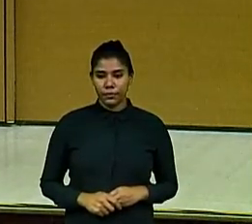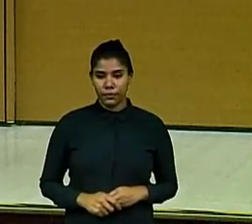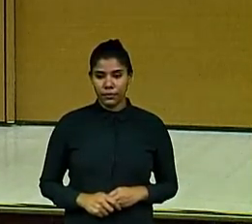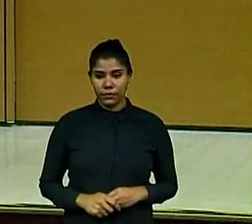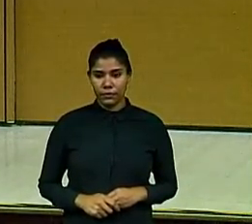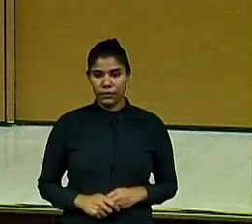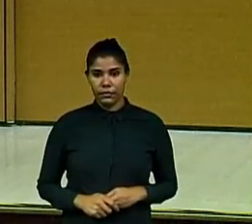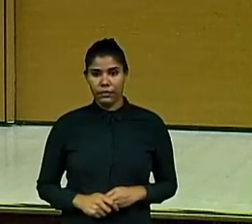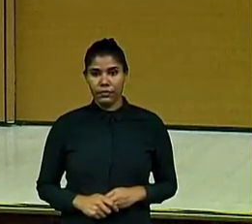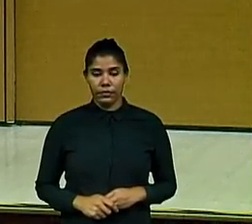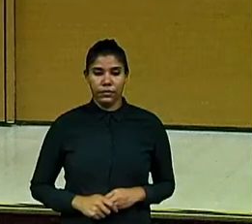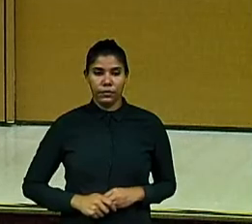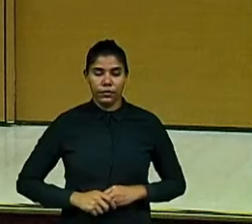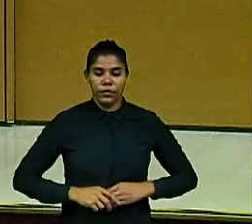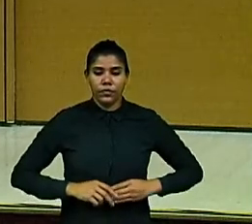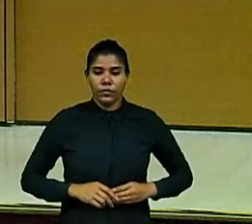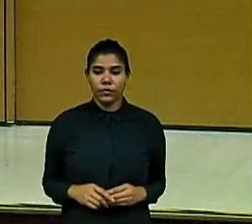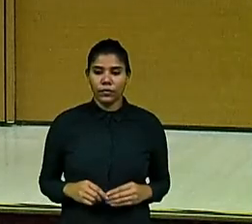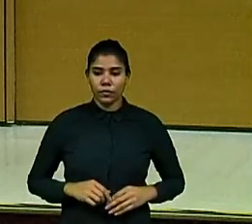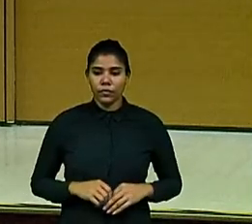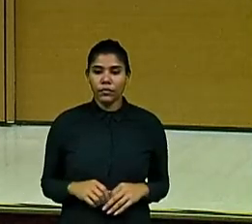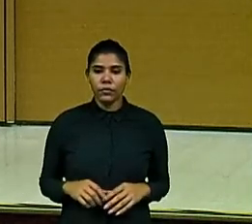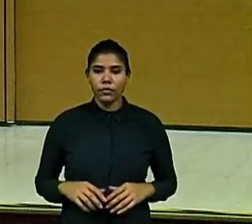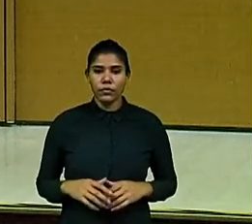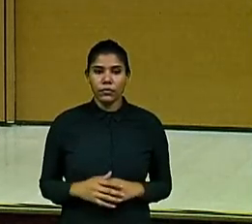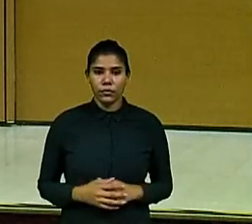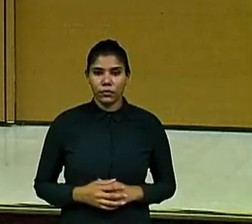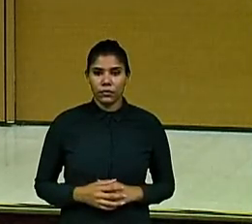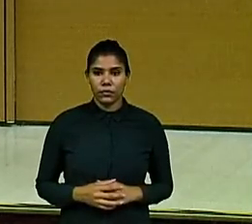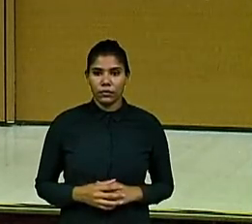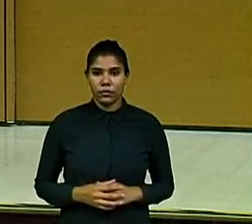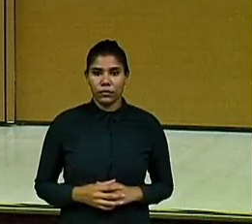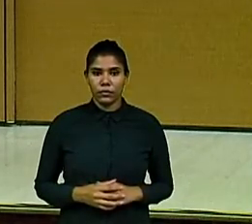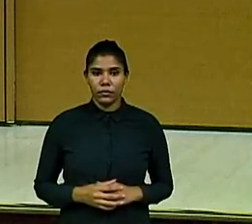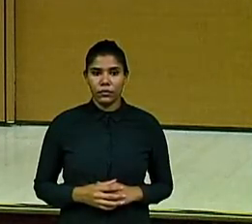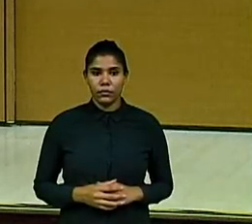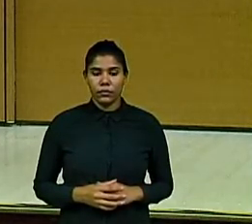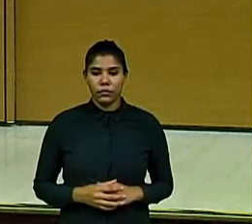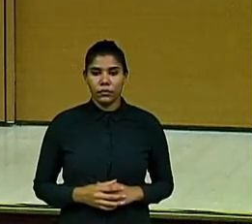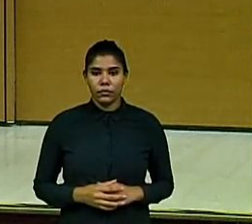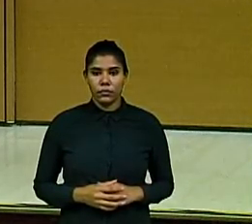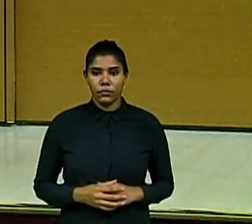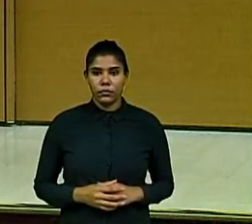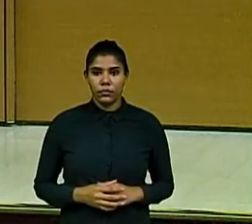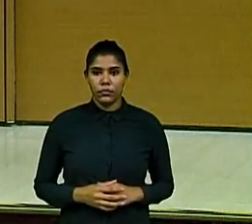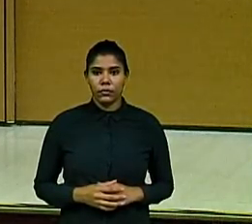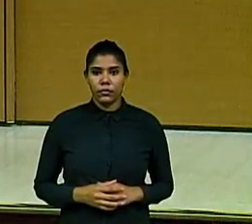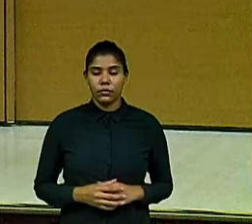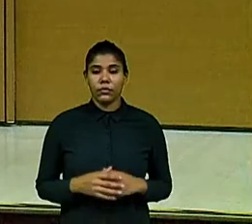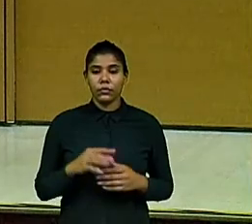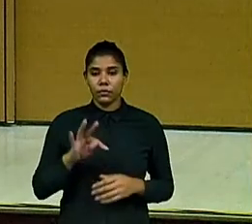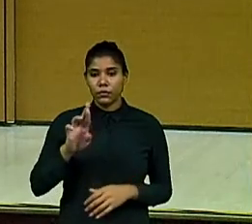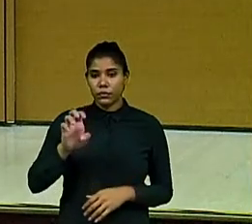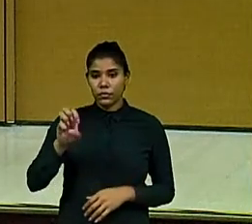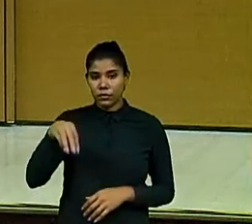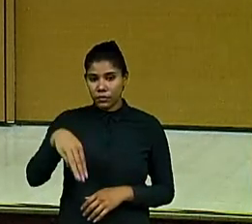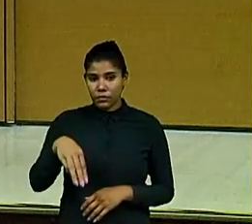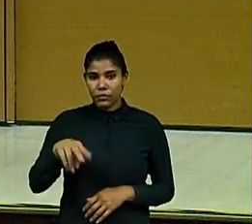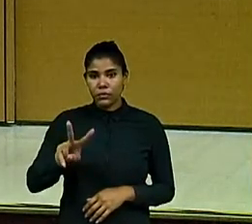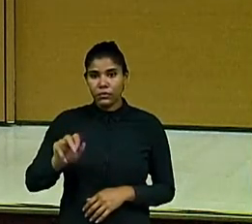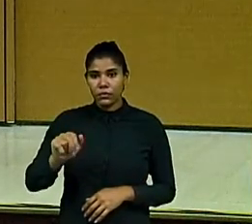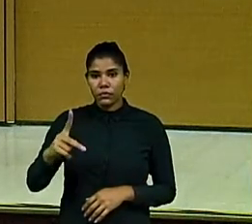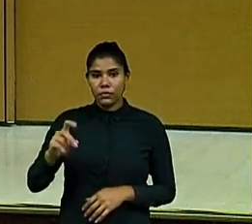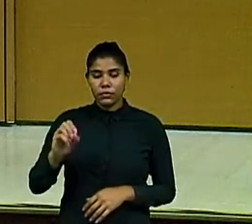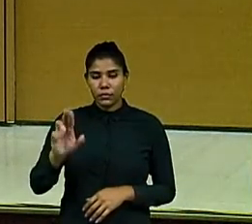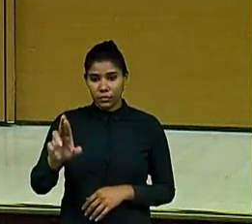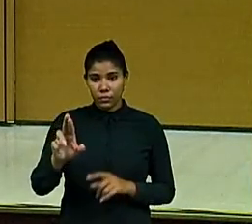correspondendo diretamente a utilização para um trem ou um trem a vapor tá na termodinâmica